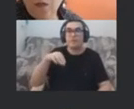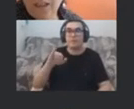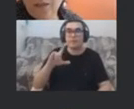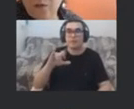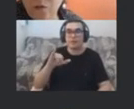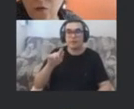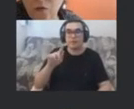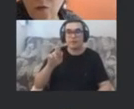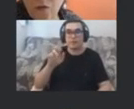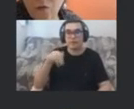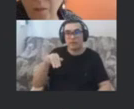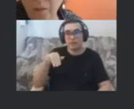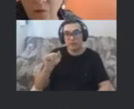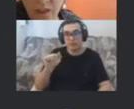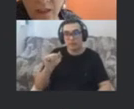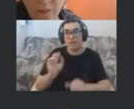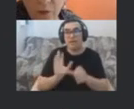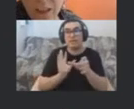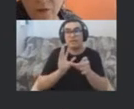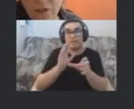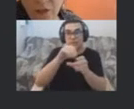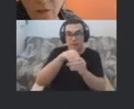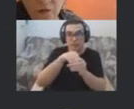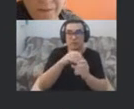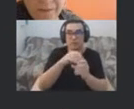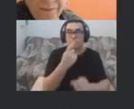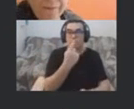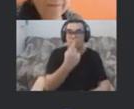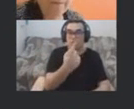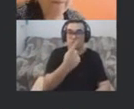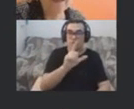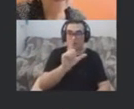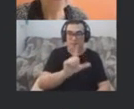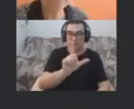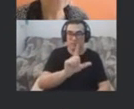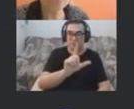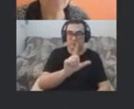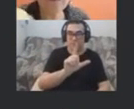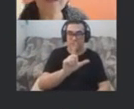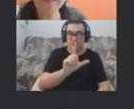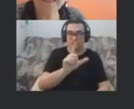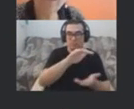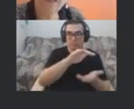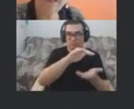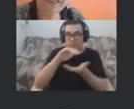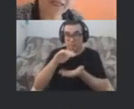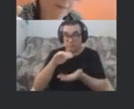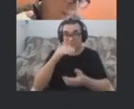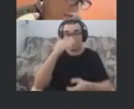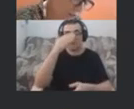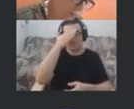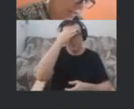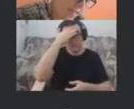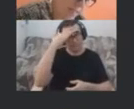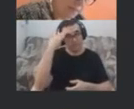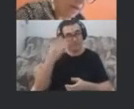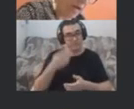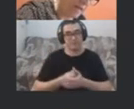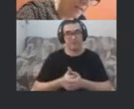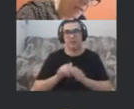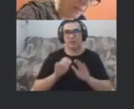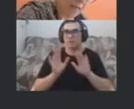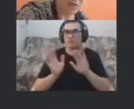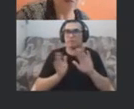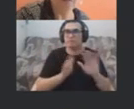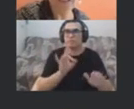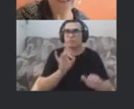por 1 litro de solução de amostra, né, por litro de amostra. Então, só para vocês terem uma ideia, às vezes a gente fala